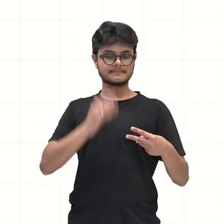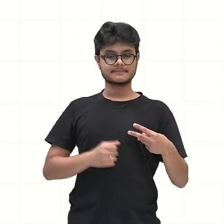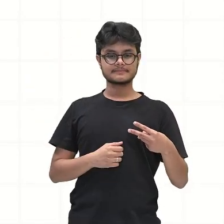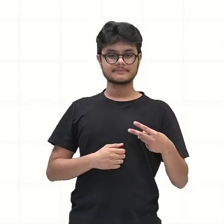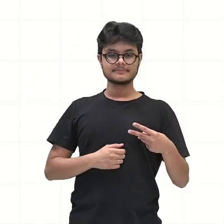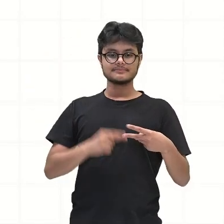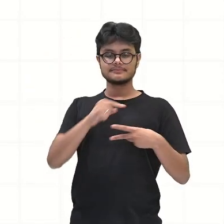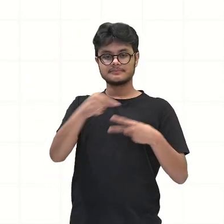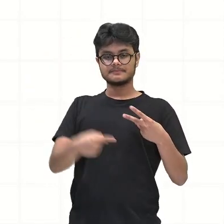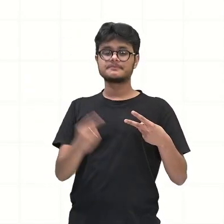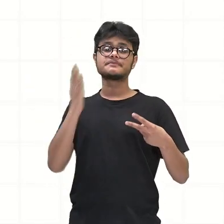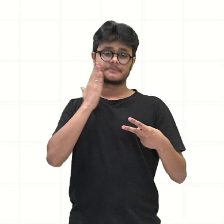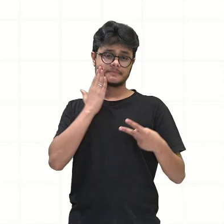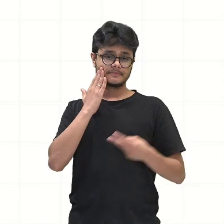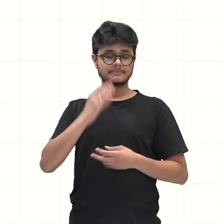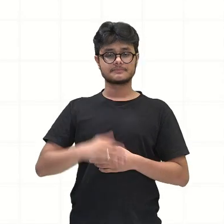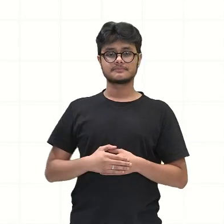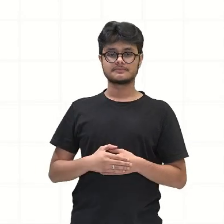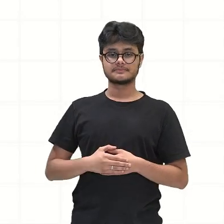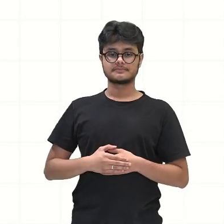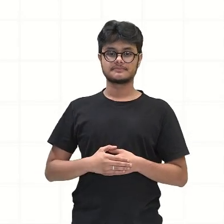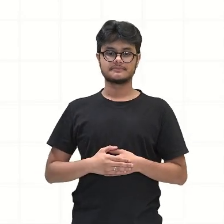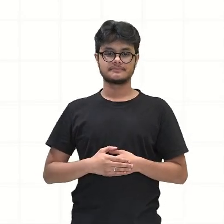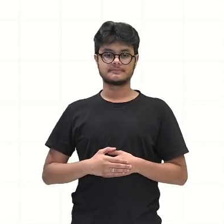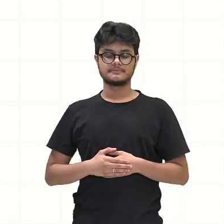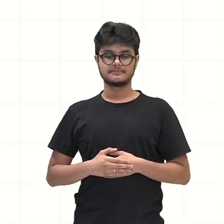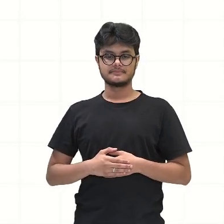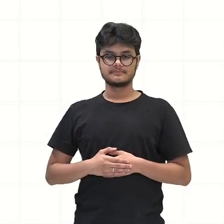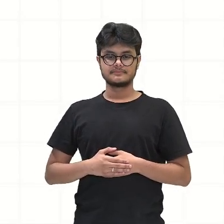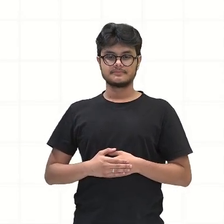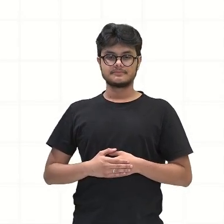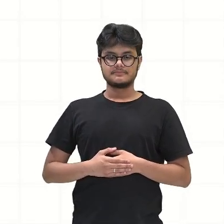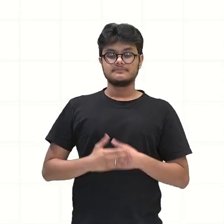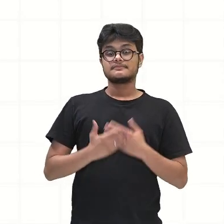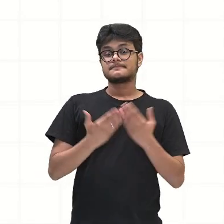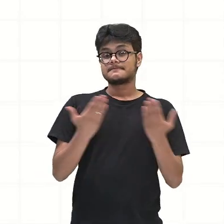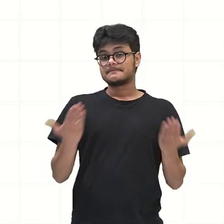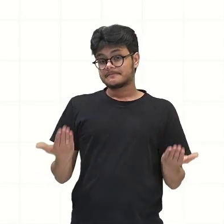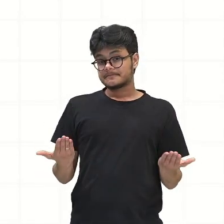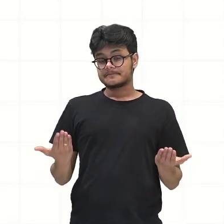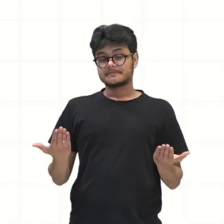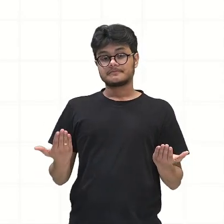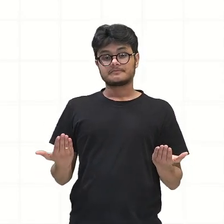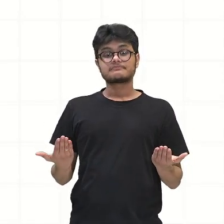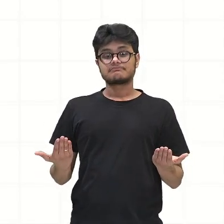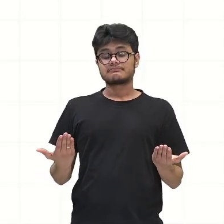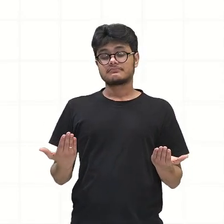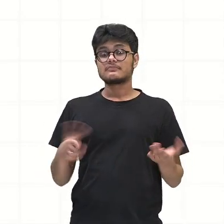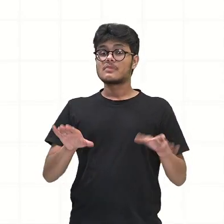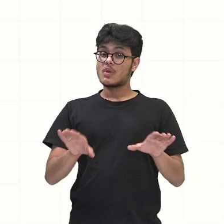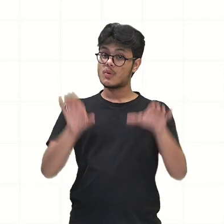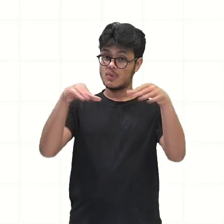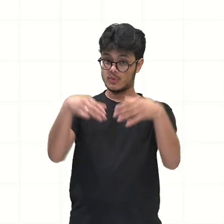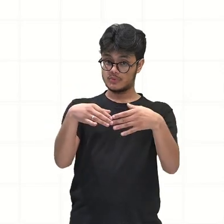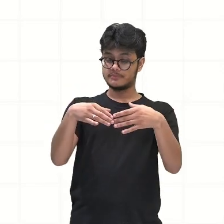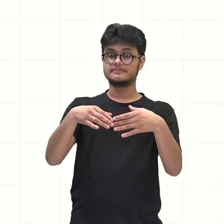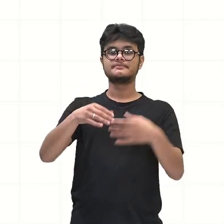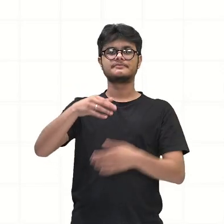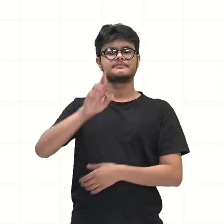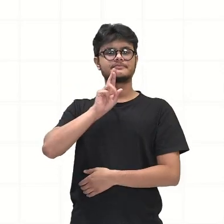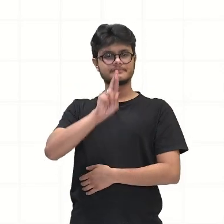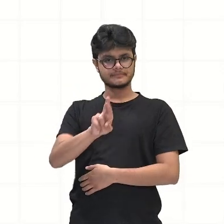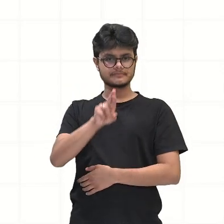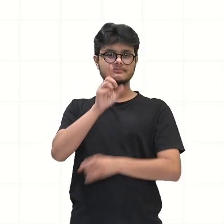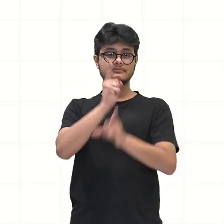cara ou vai ser coroa. Então, esse conjunto de resultados que